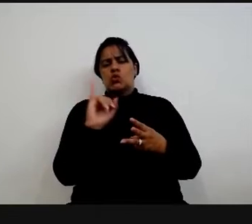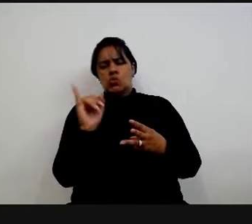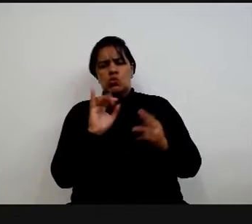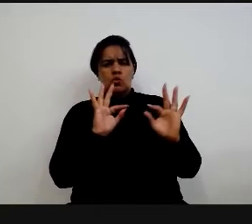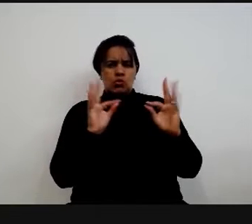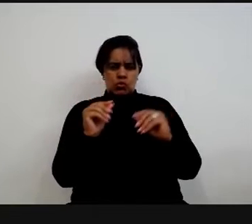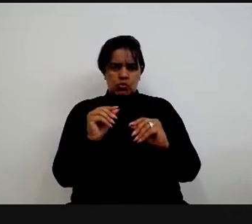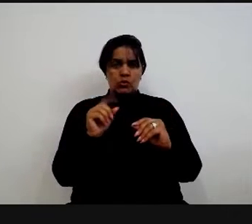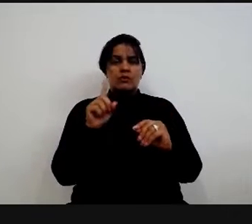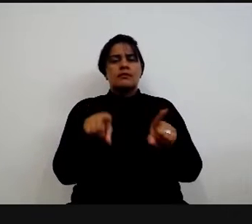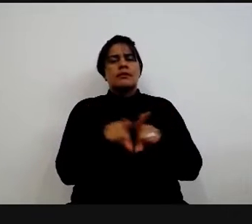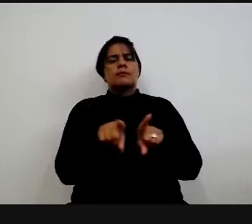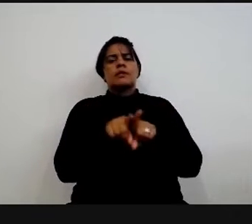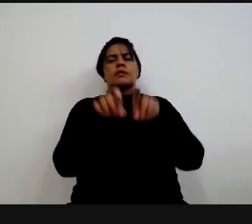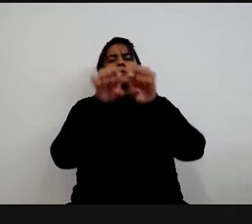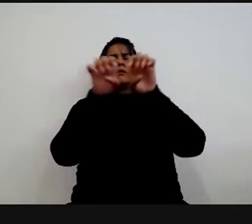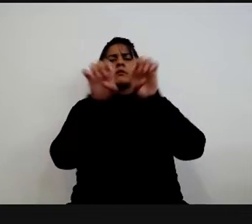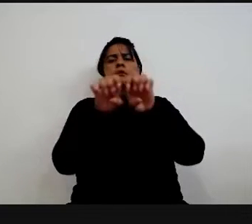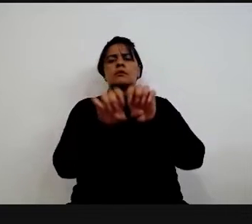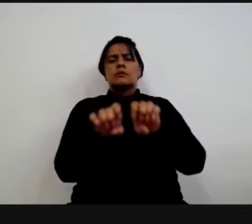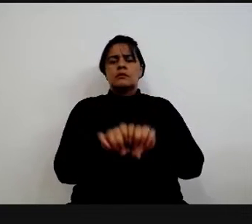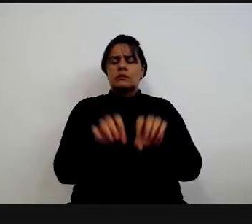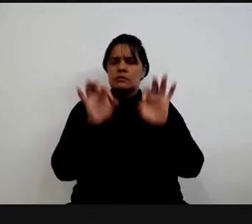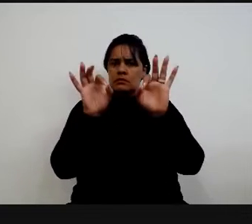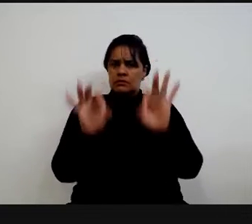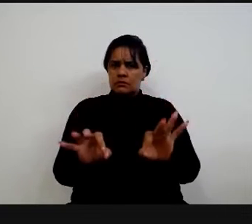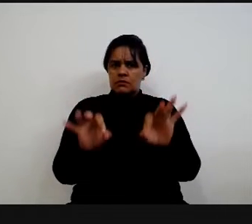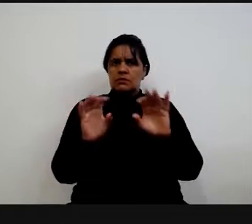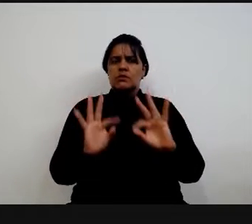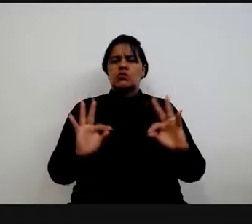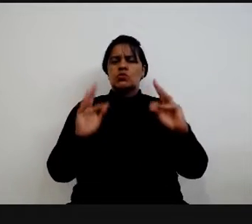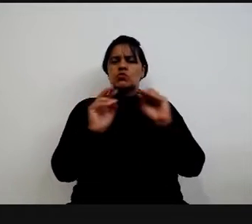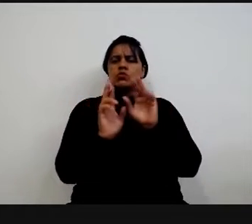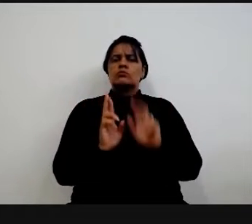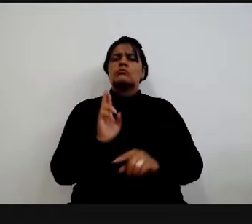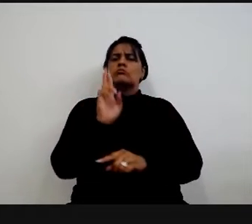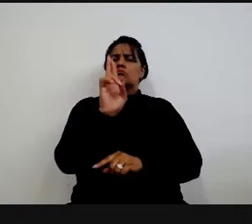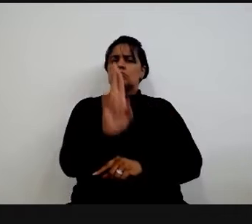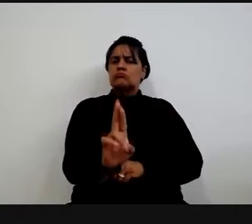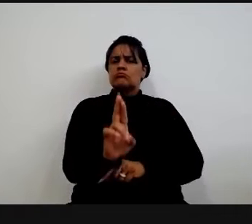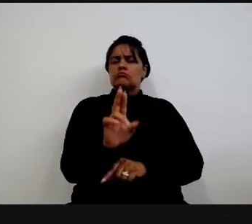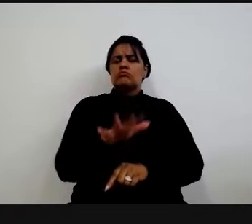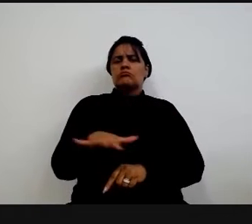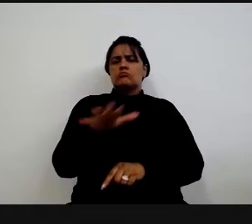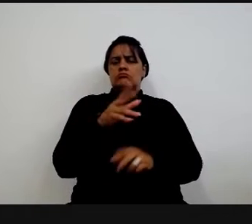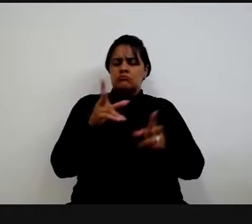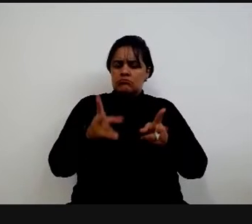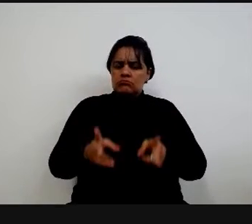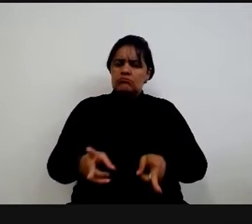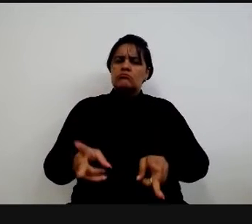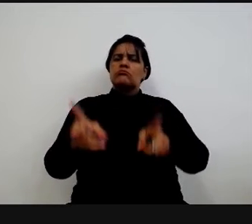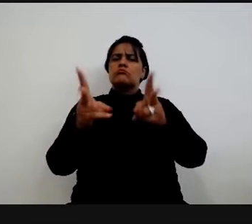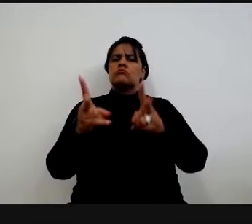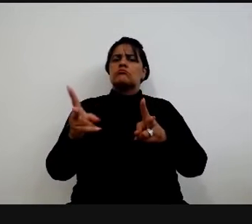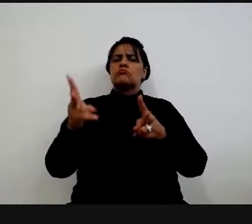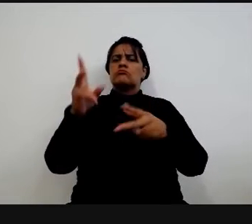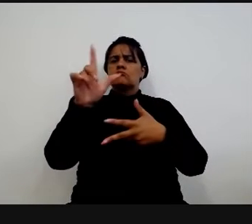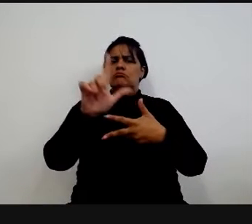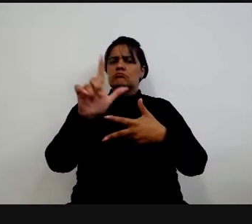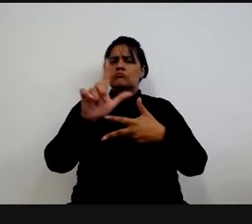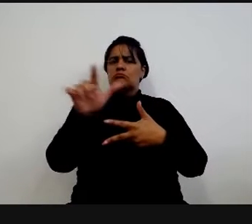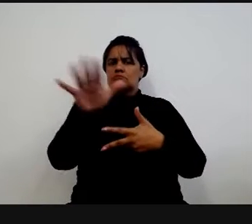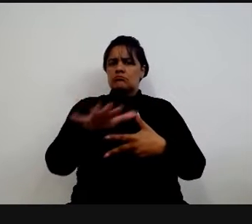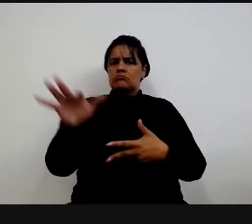instrutores, mas pela estrutura que essas escolas hoje têm e pelo que elas representam para o bom funcionamento do Poder